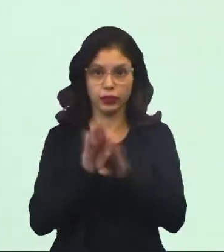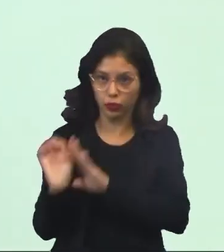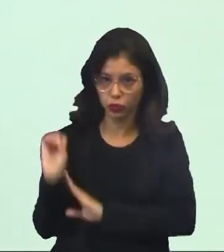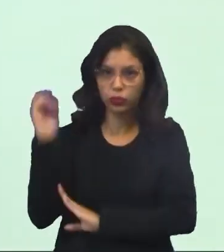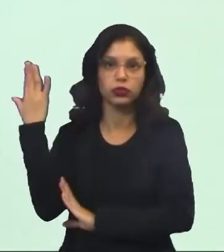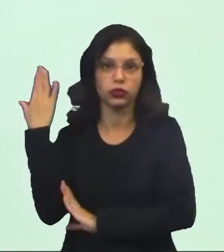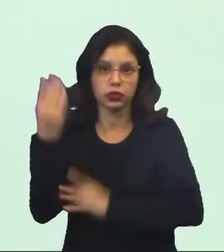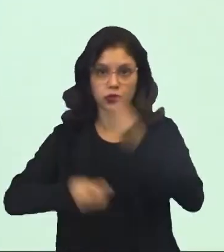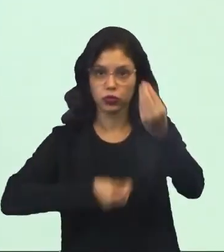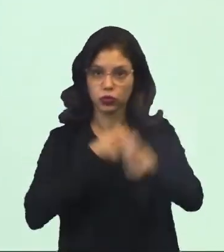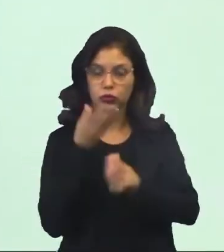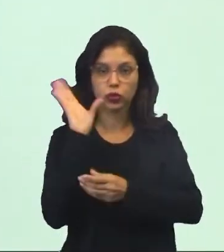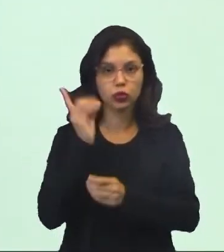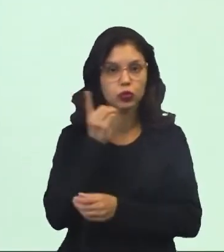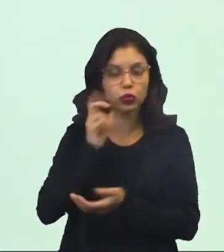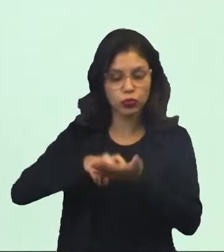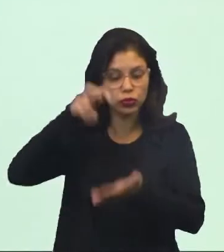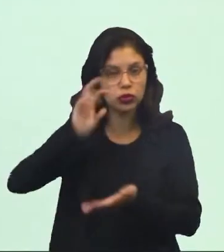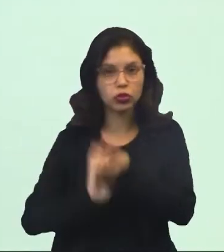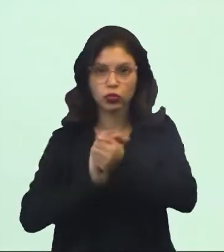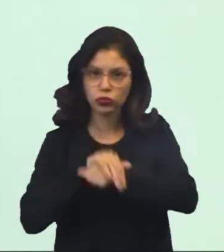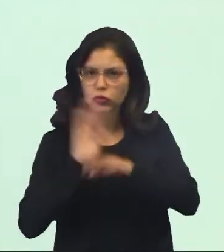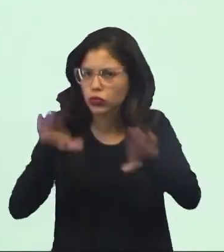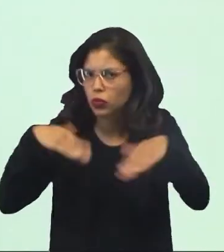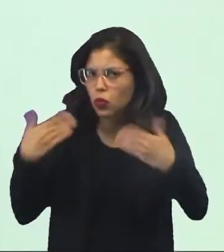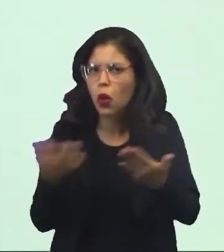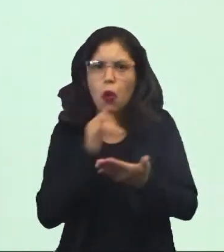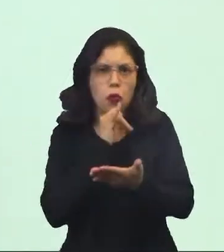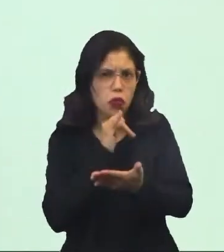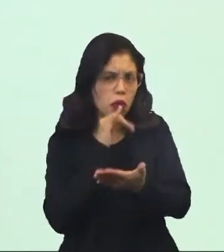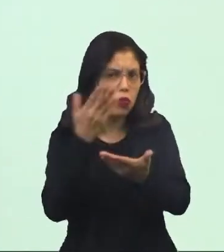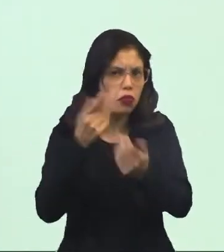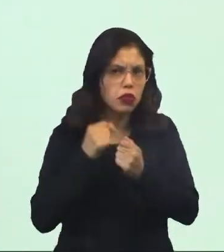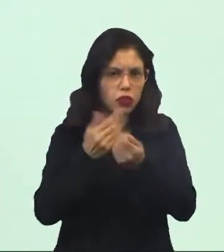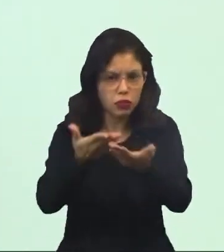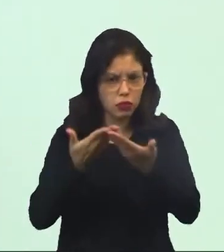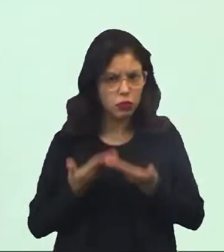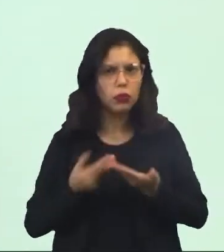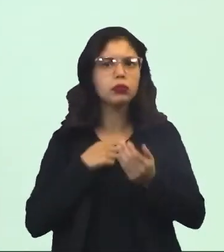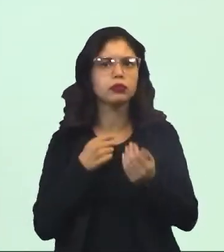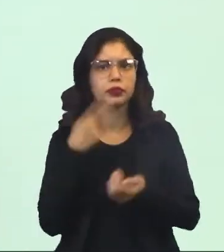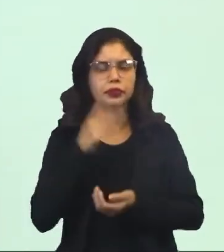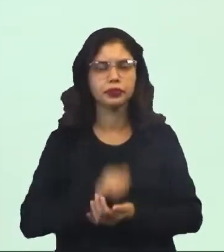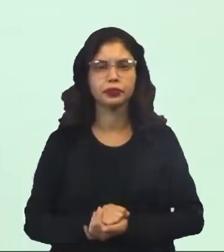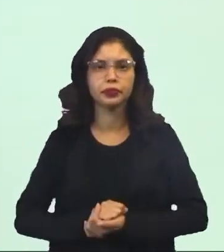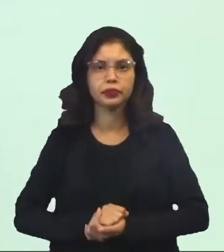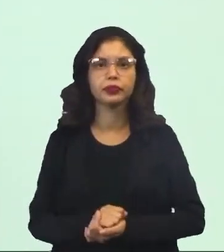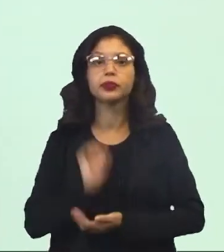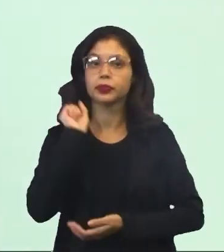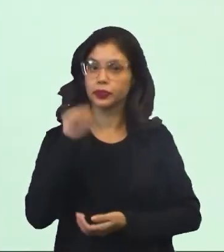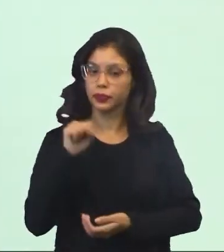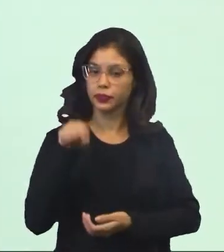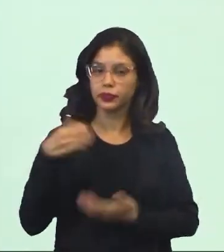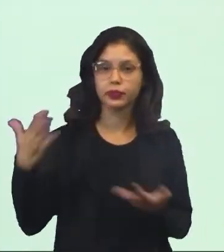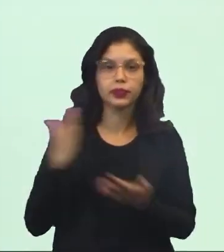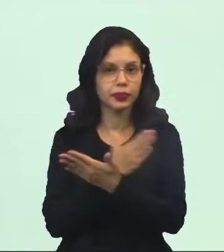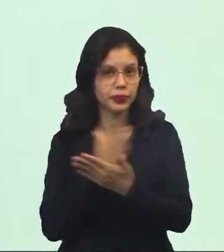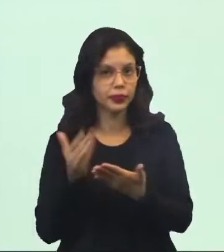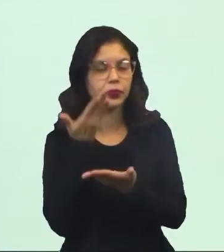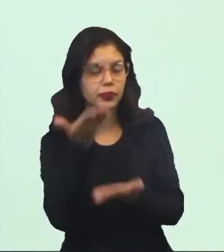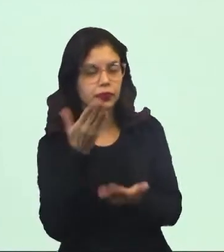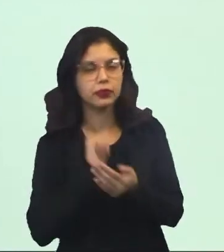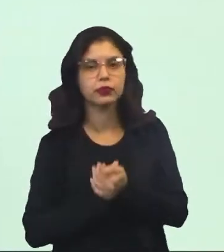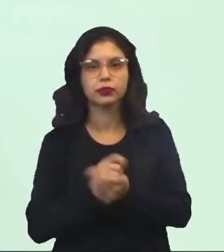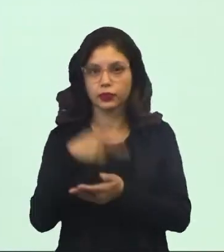ocorre tanto de dia quanto de noite, qual seria o exemplo que você me falaria? Certo. Alguns de